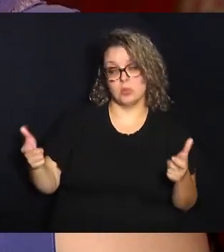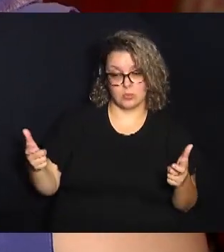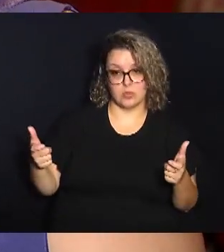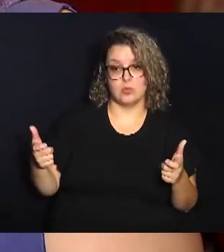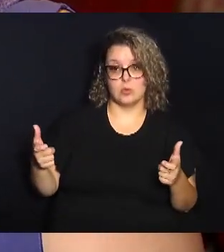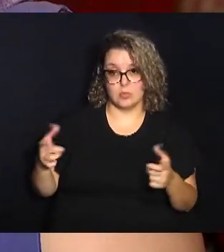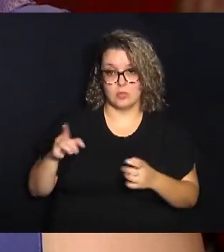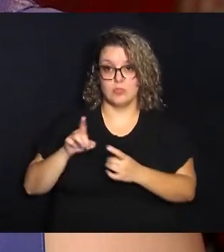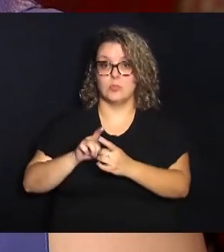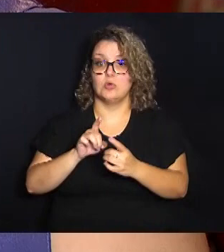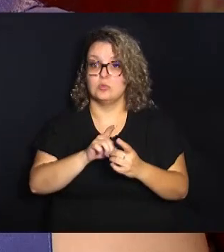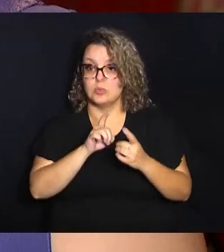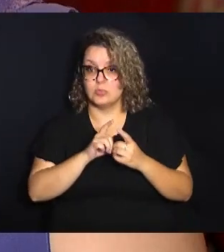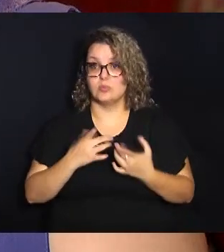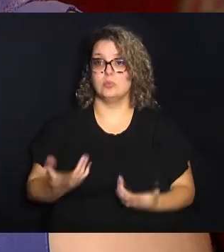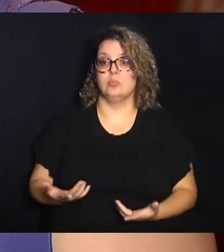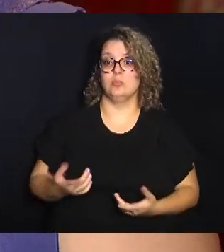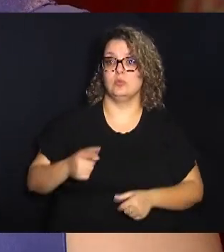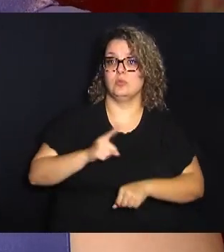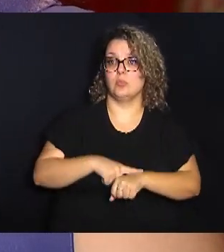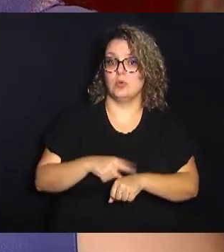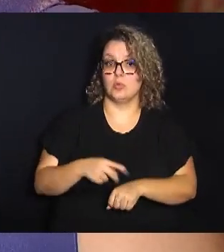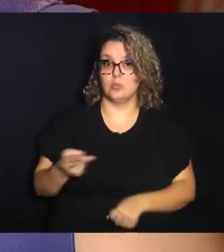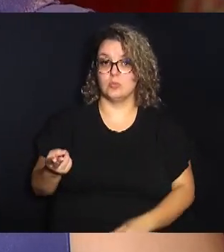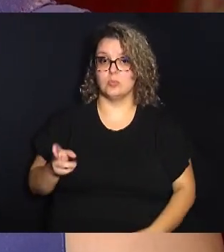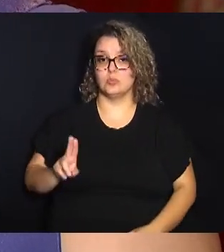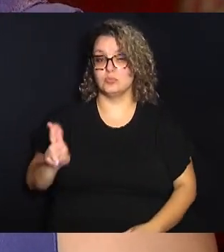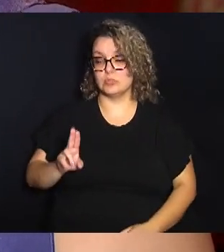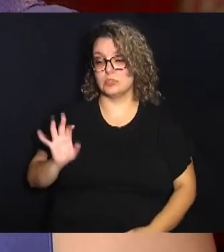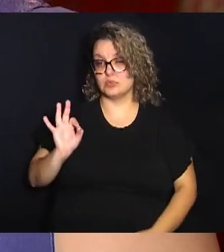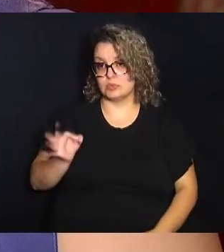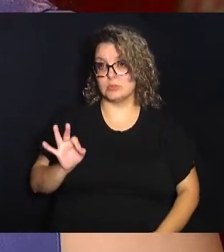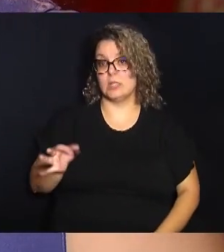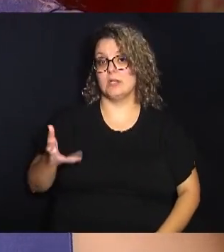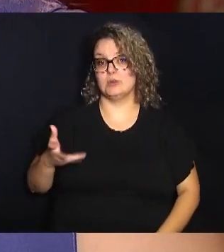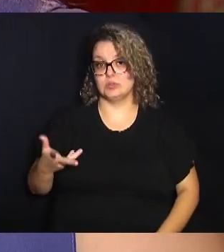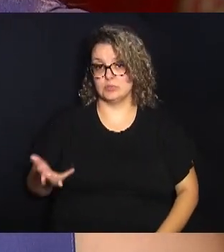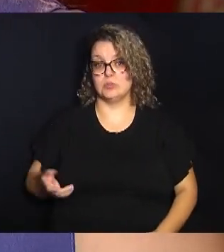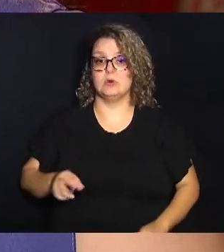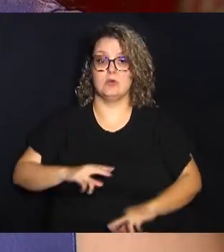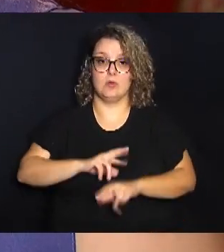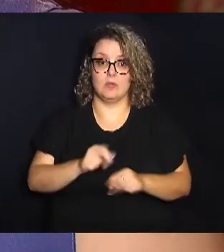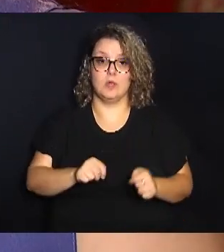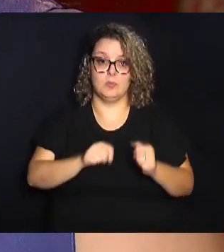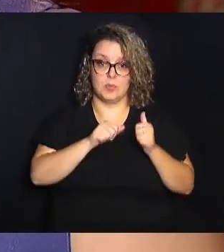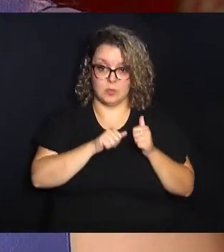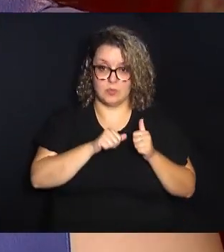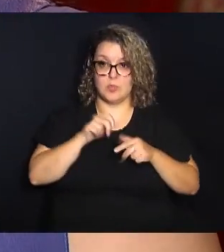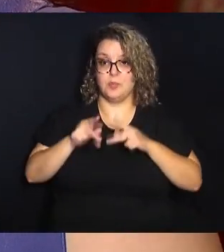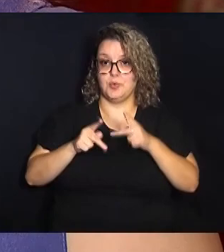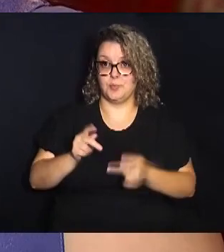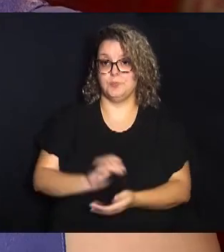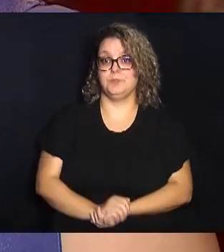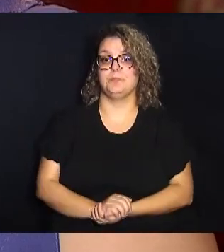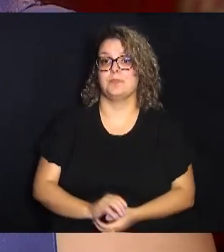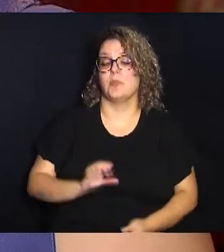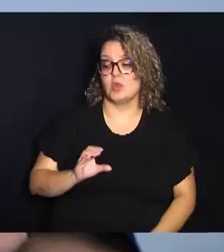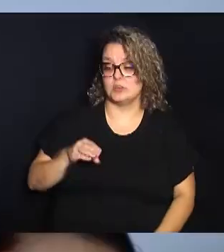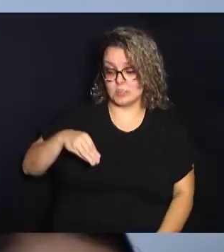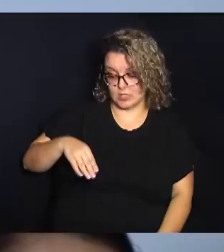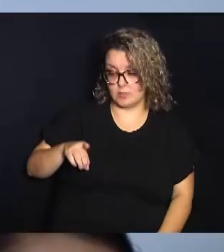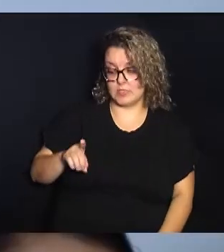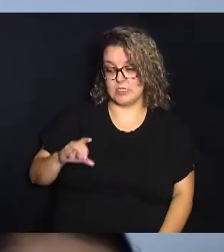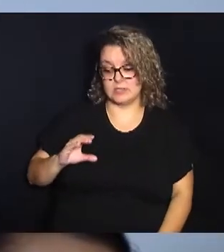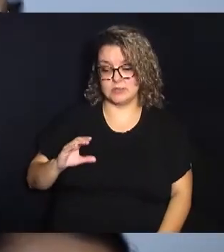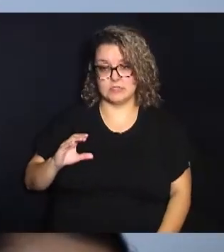um aumento no atendimento, uma otimização do tempo nesse atendimento, e isso traz muitos benefícios para a população.